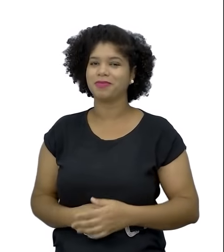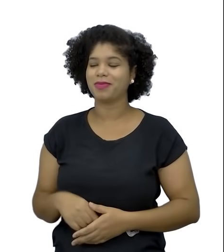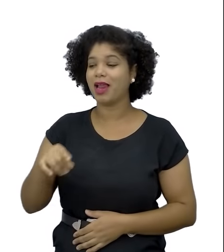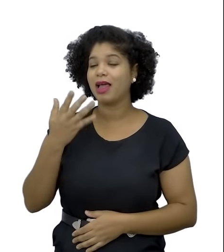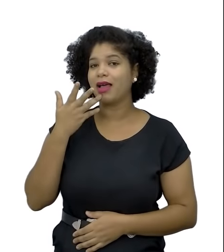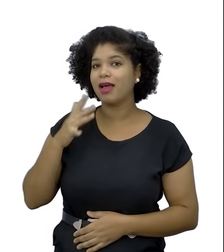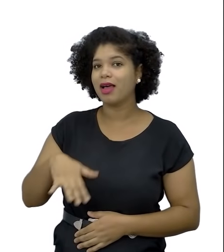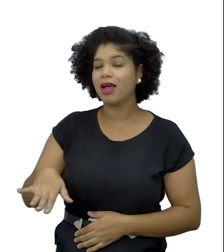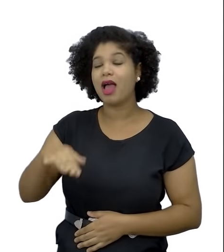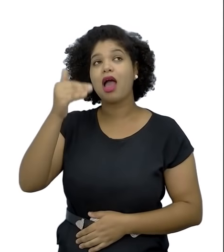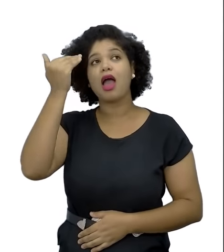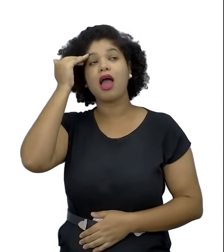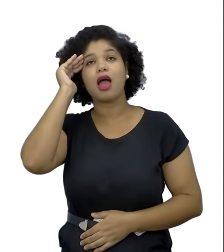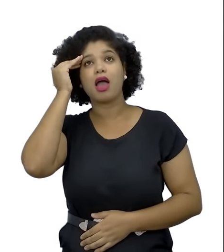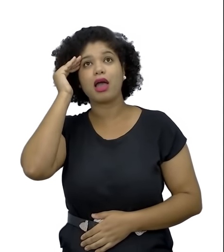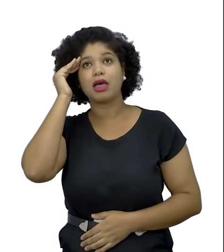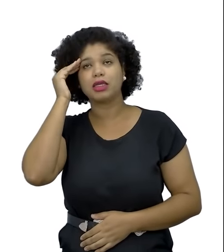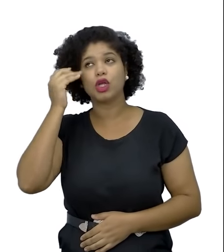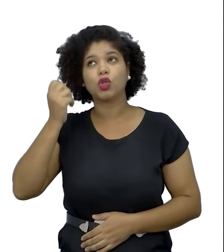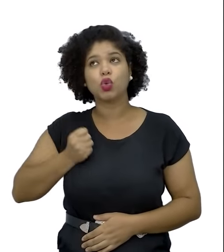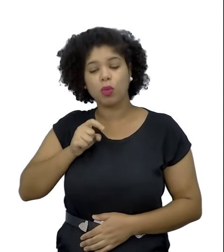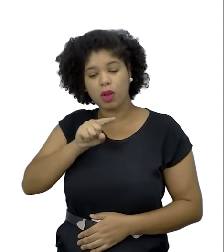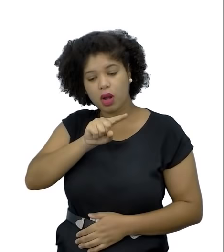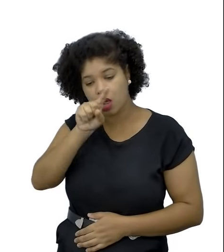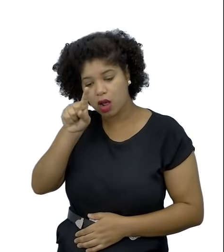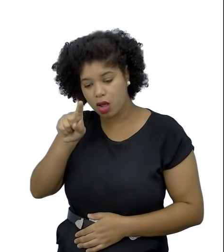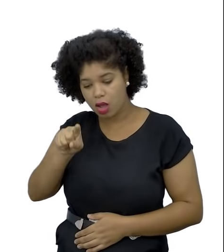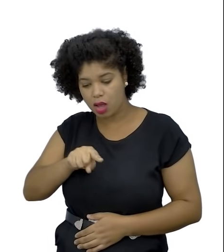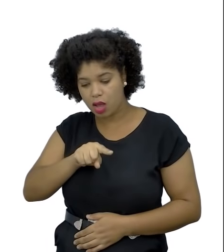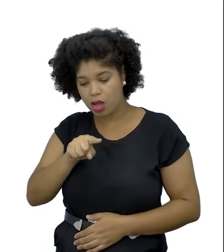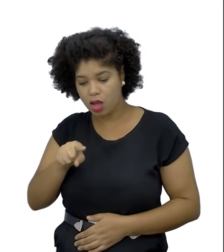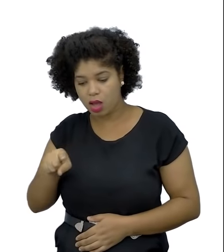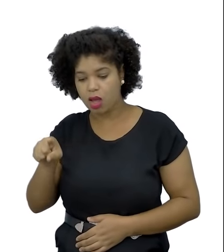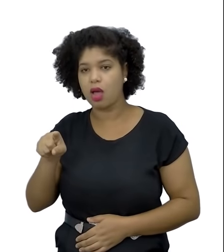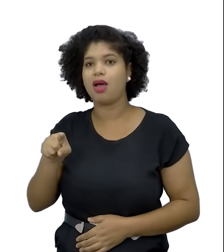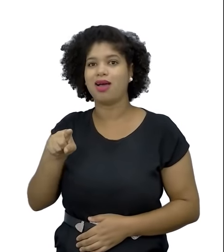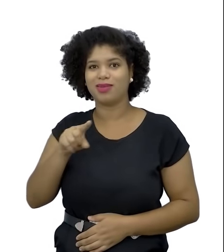papel que o registro escrito de números tem na sociedade.